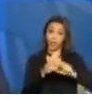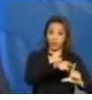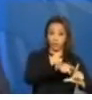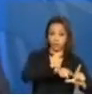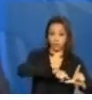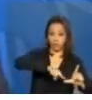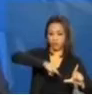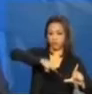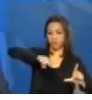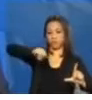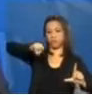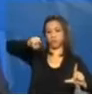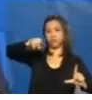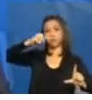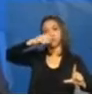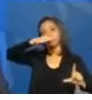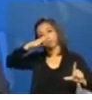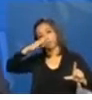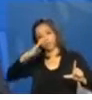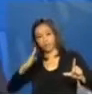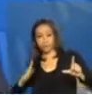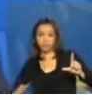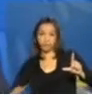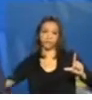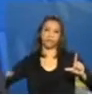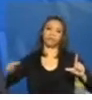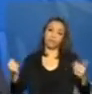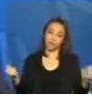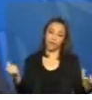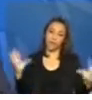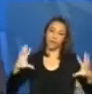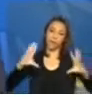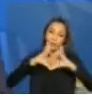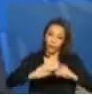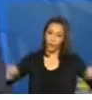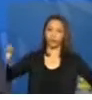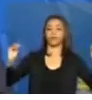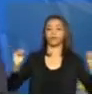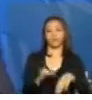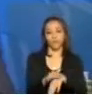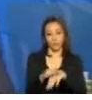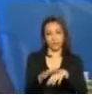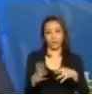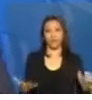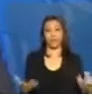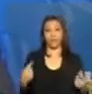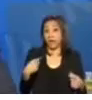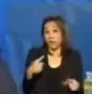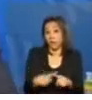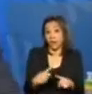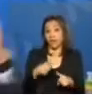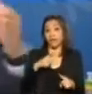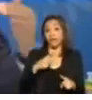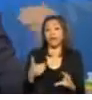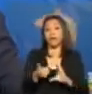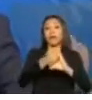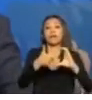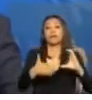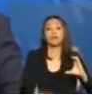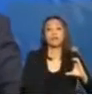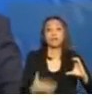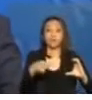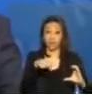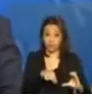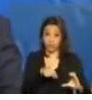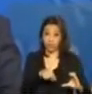depois a queda dessa curva e a superação da doença, até porque ela tem uma característica importante, que é a